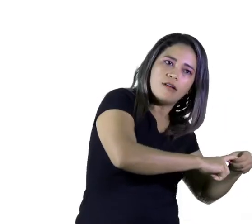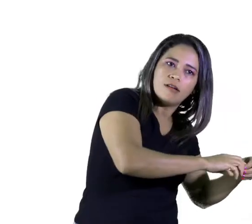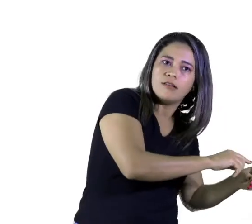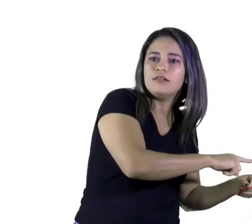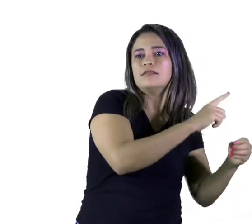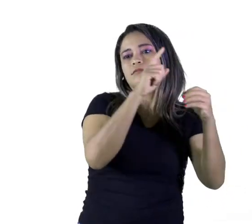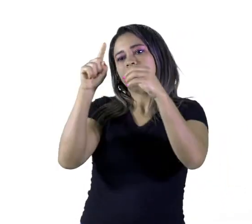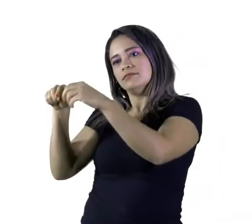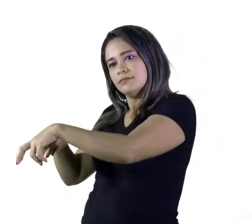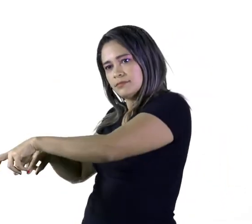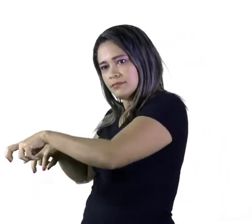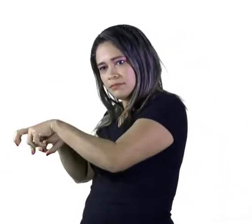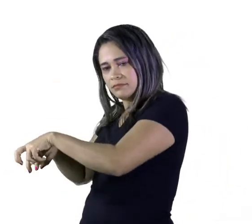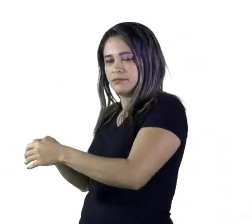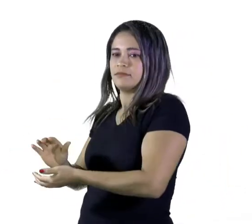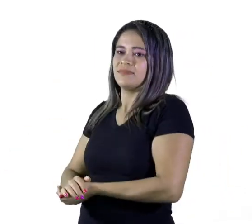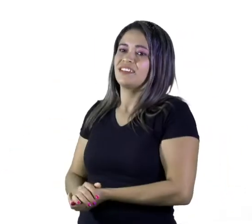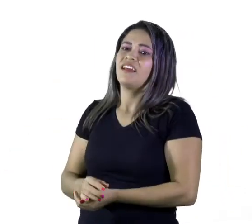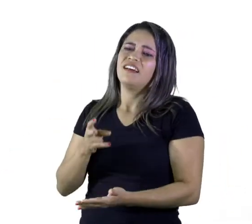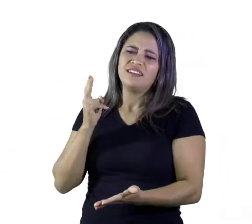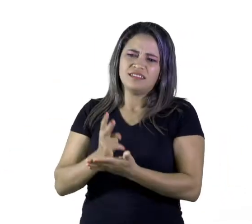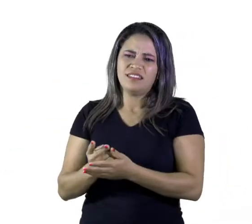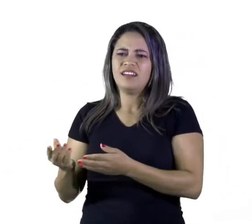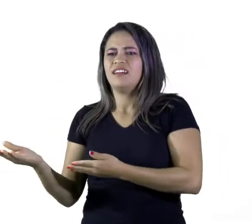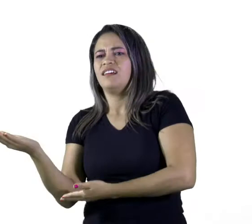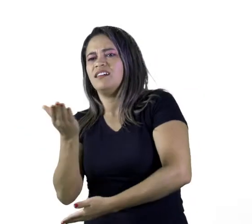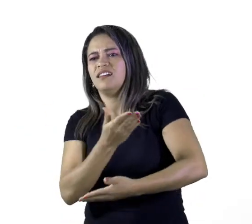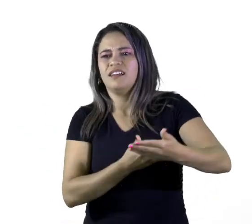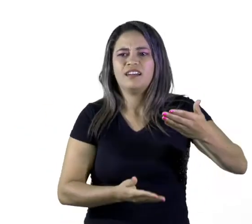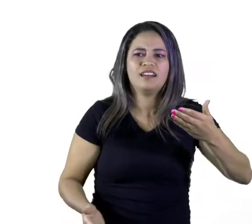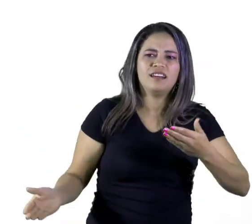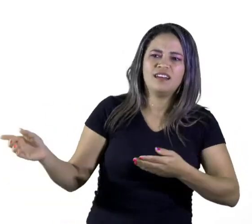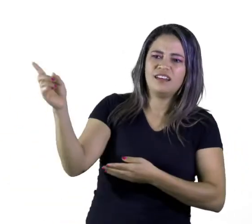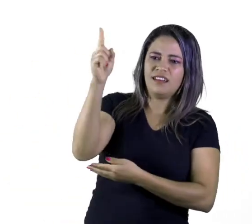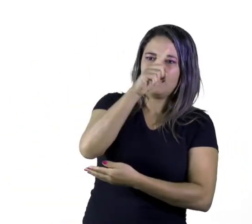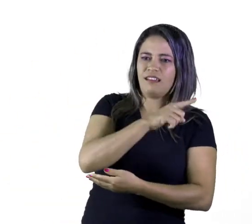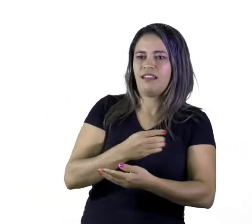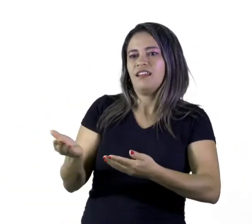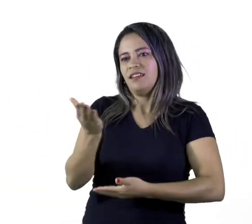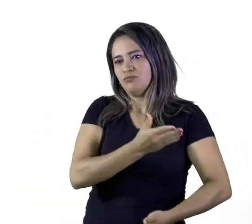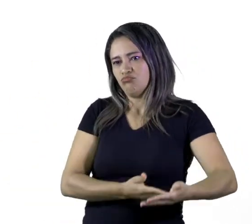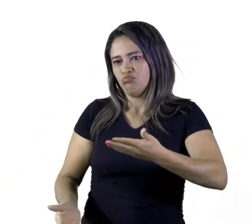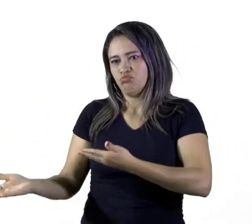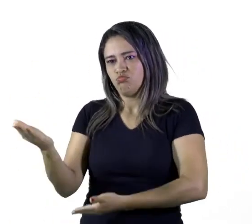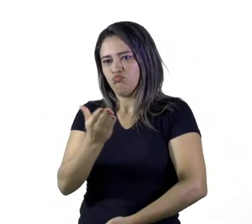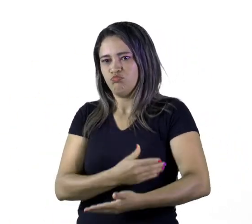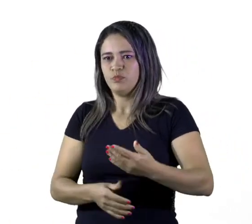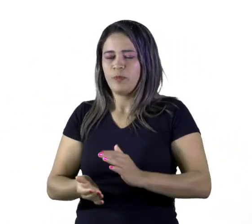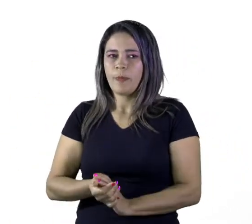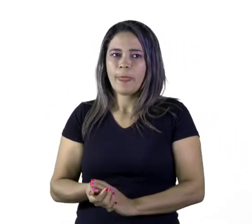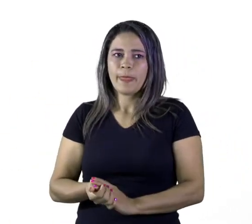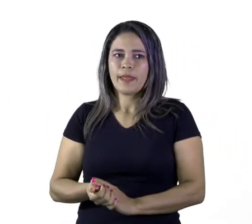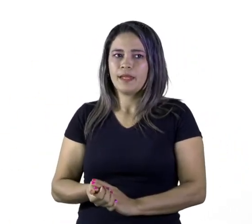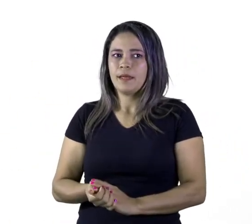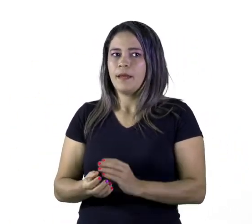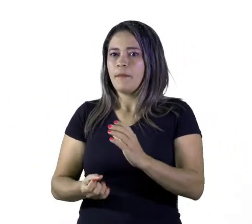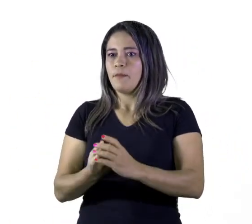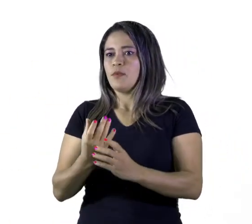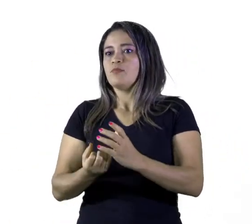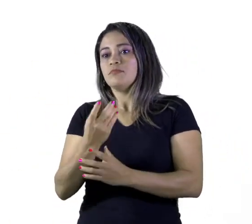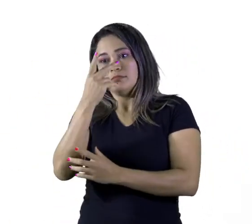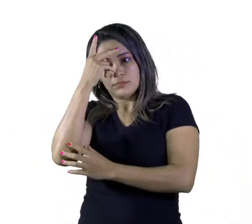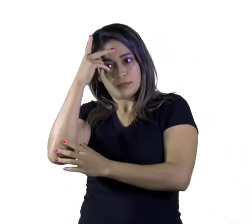lá no campo. Então é sempre esse ciclo. O campo produz alimentos para a população urbana, que é cada vez